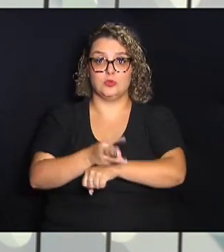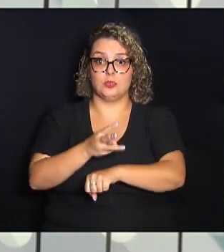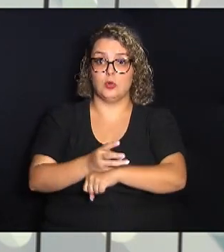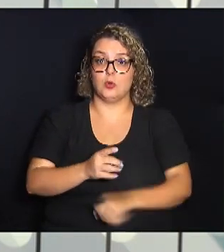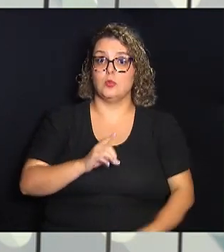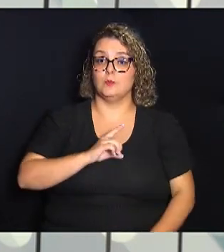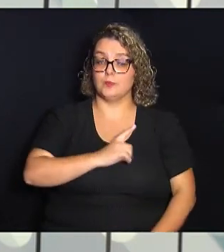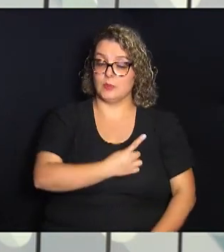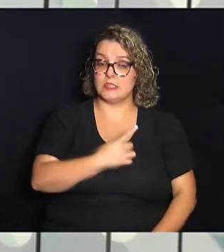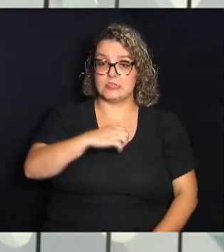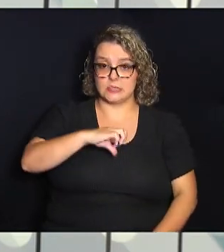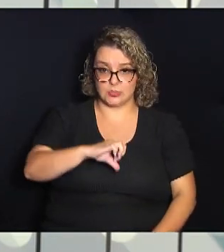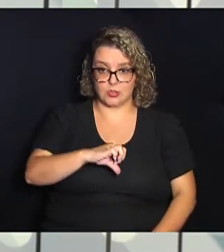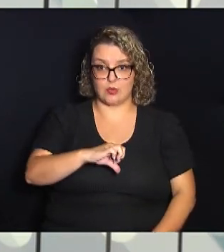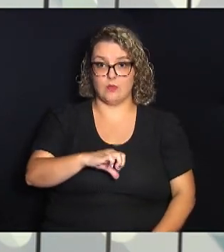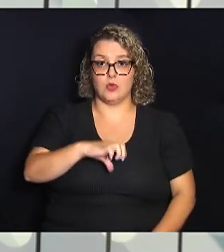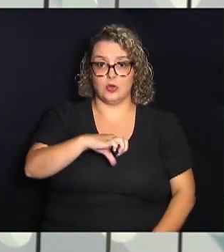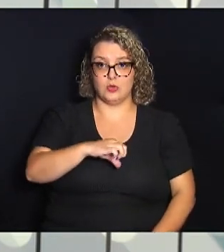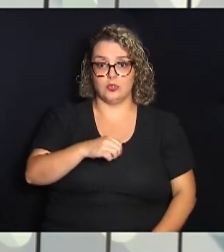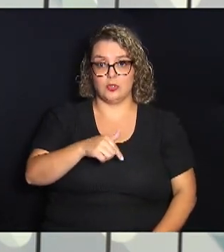é o 19, o número é o